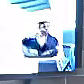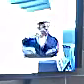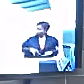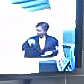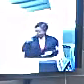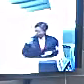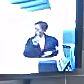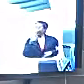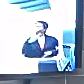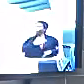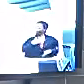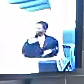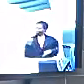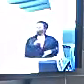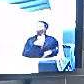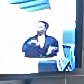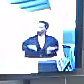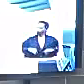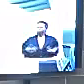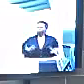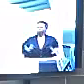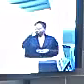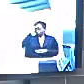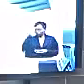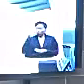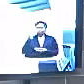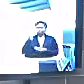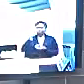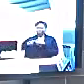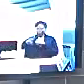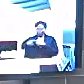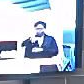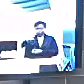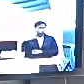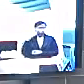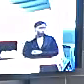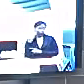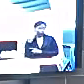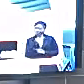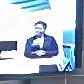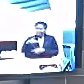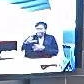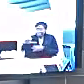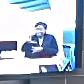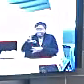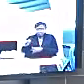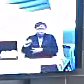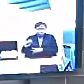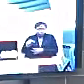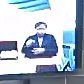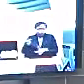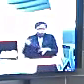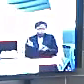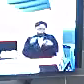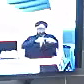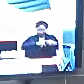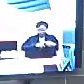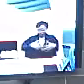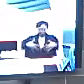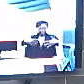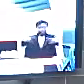cedinho de madrugada de fora não não estão saindo aquii satisfeitos que nem eu como os outros que já estão indo embora agora eu quero referir ao